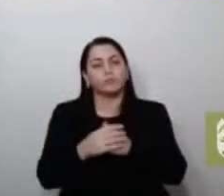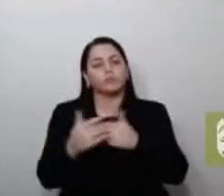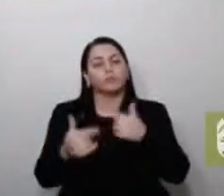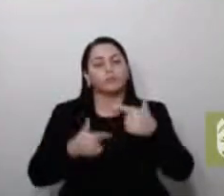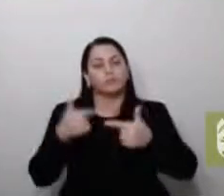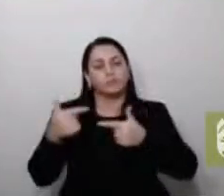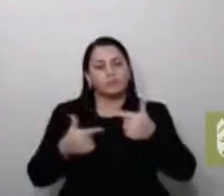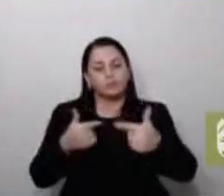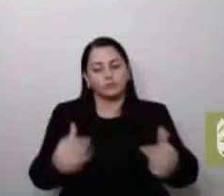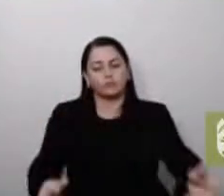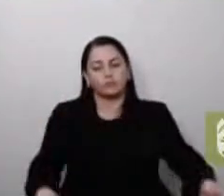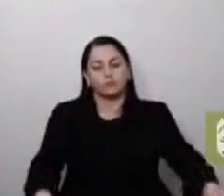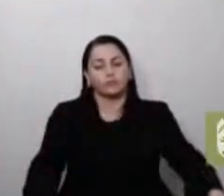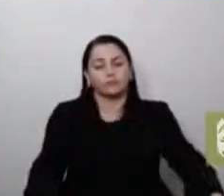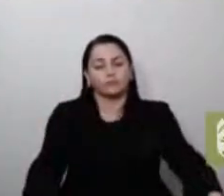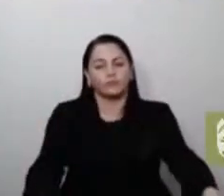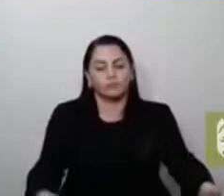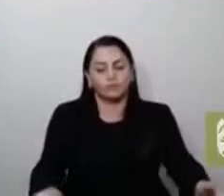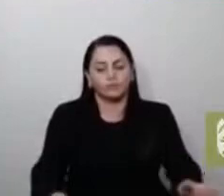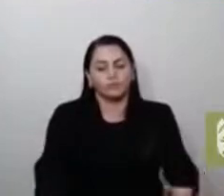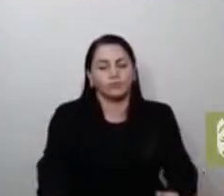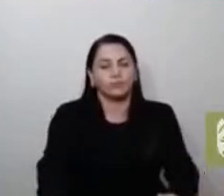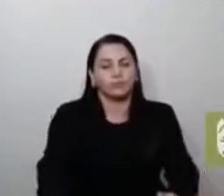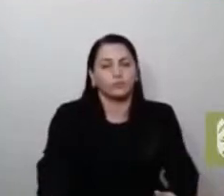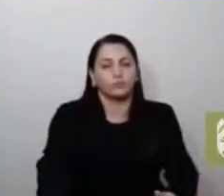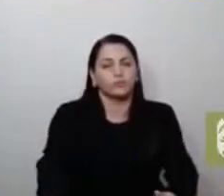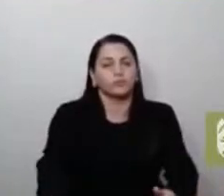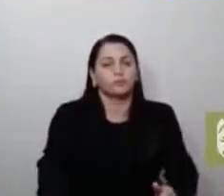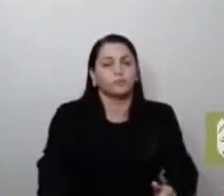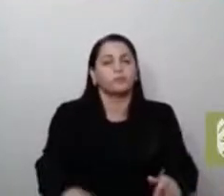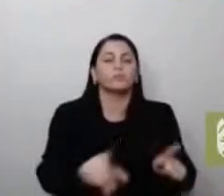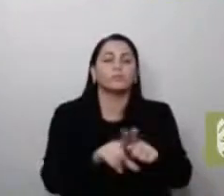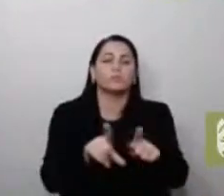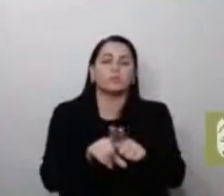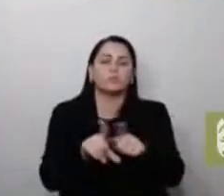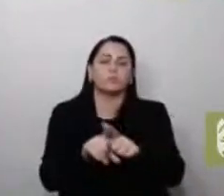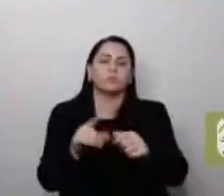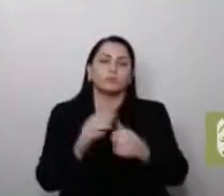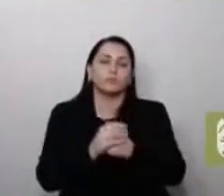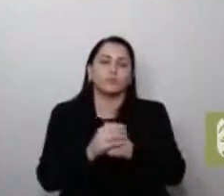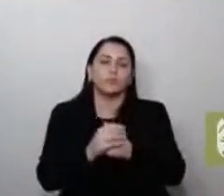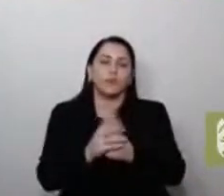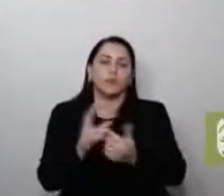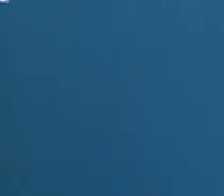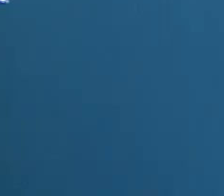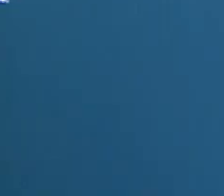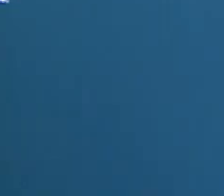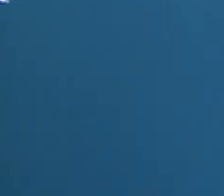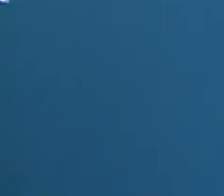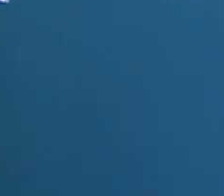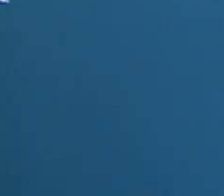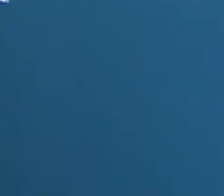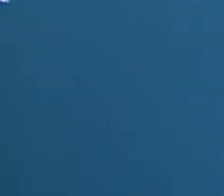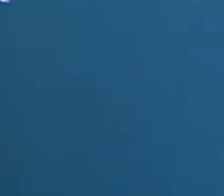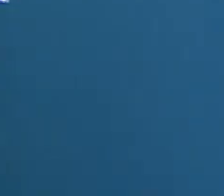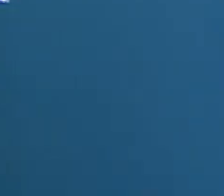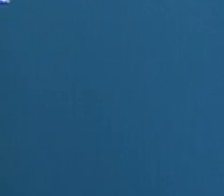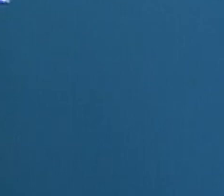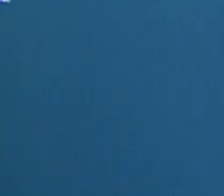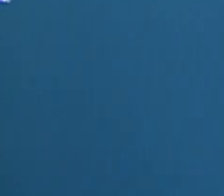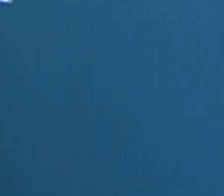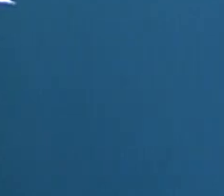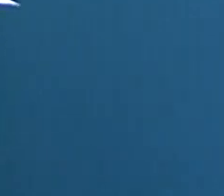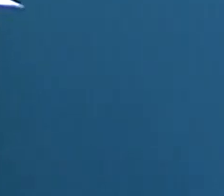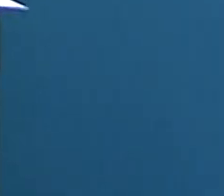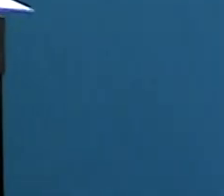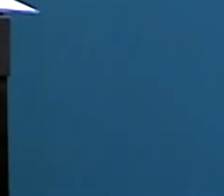funcionalidade e a devolução de sentido à pena, sobretudo para quem a experimenta. O